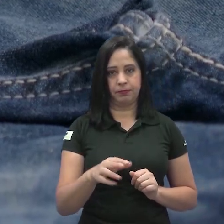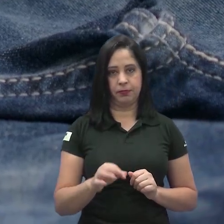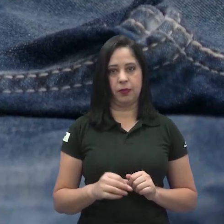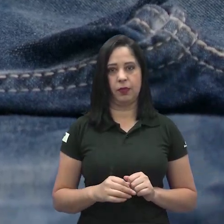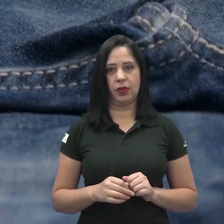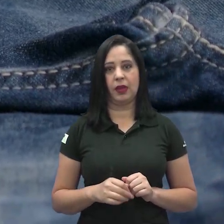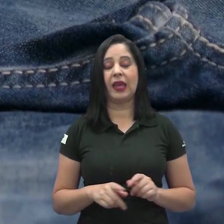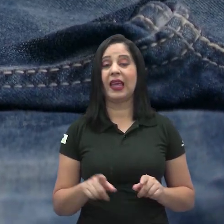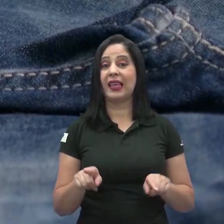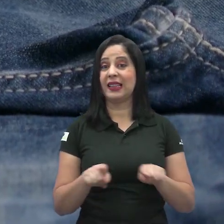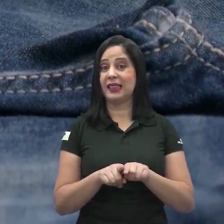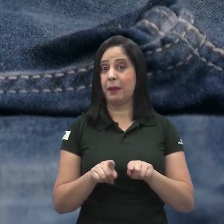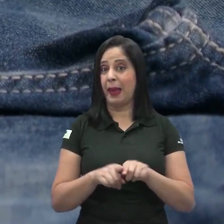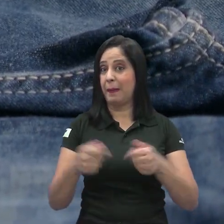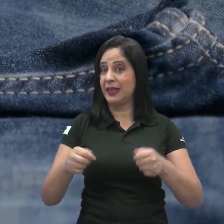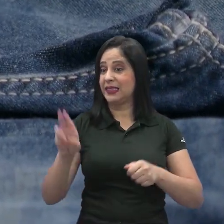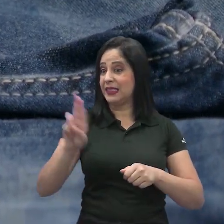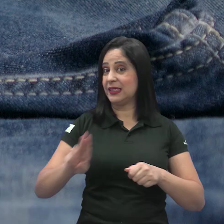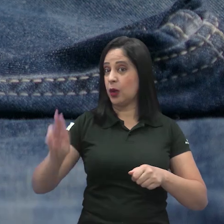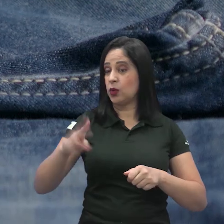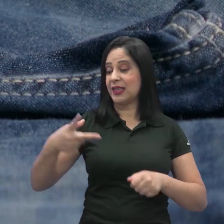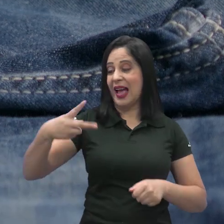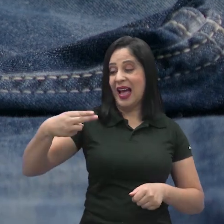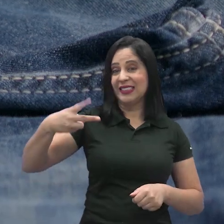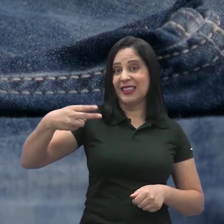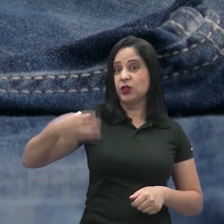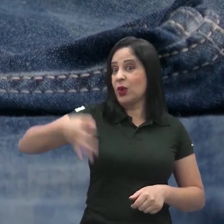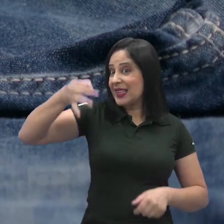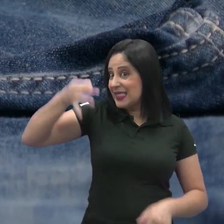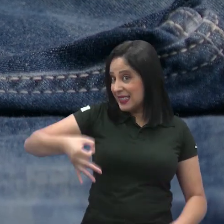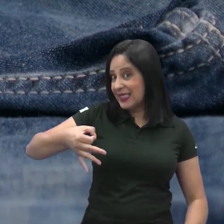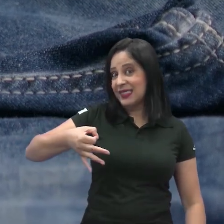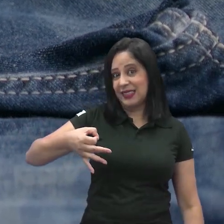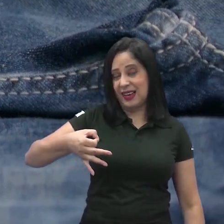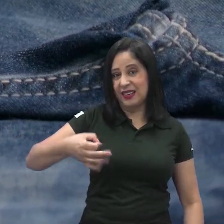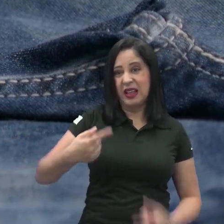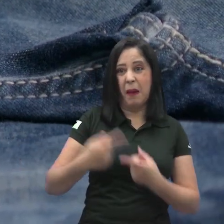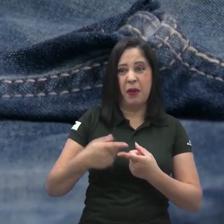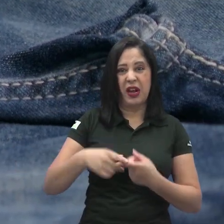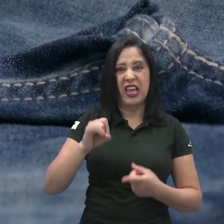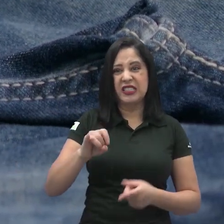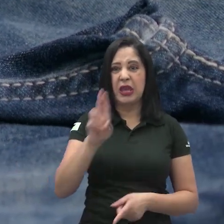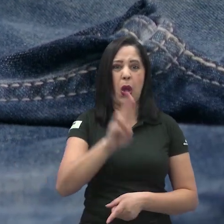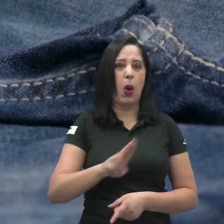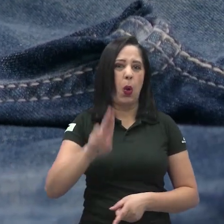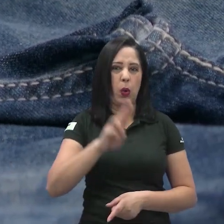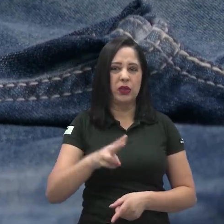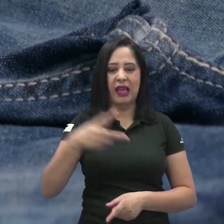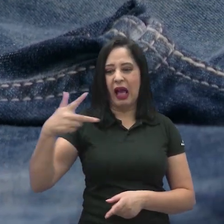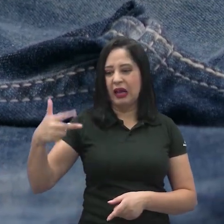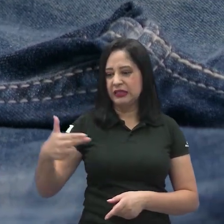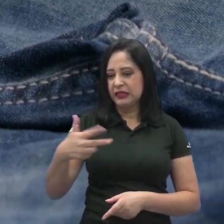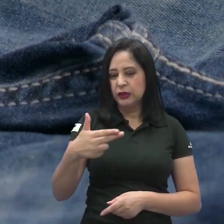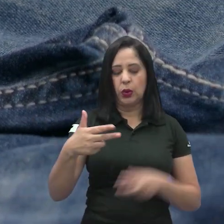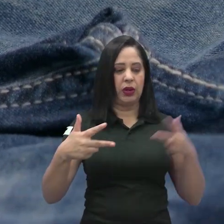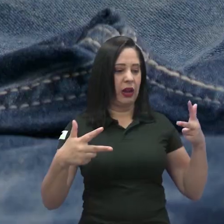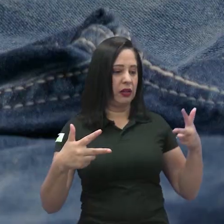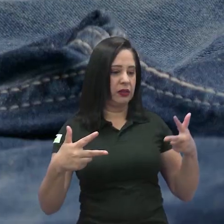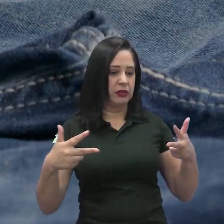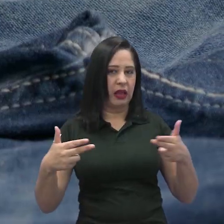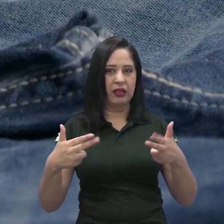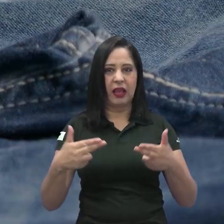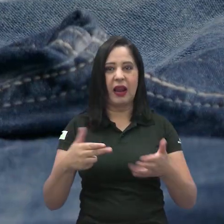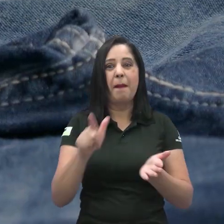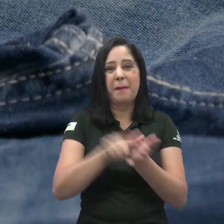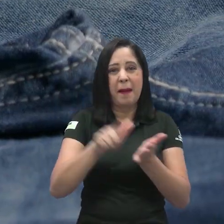ajudar bastante vocês em casa é terem uma tesoura específica para tecido. Porque se eu usar a mesma tesoura que eu estou usando para o tecido